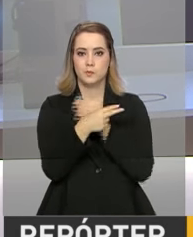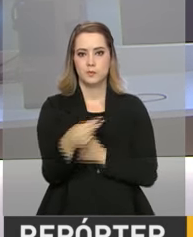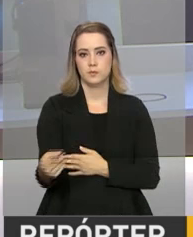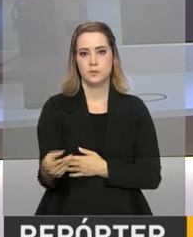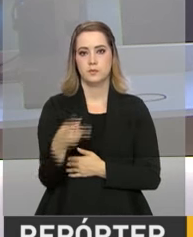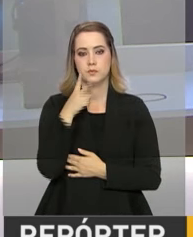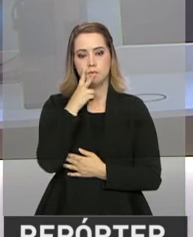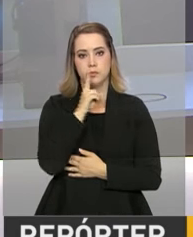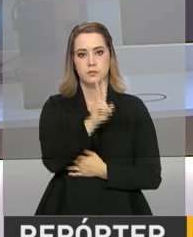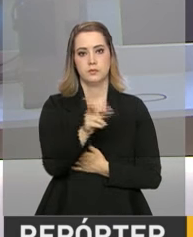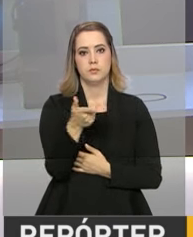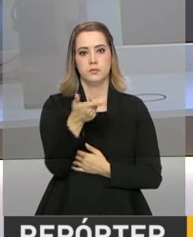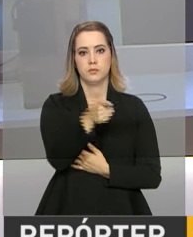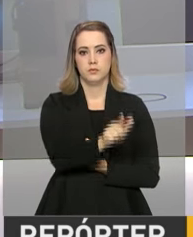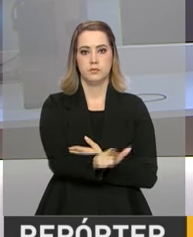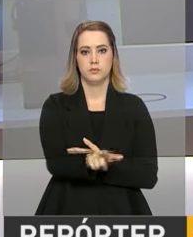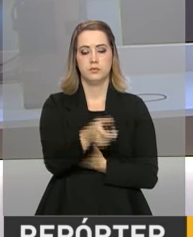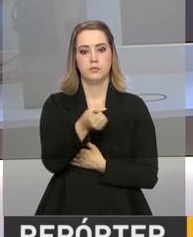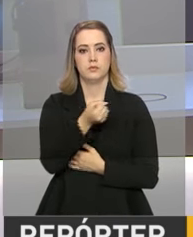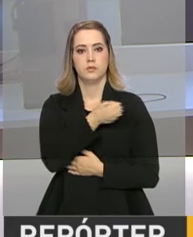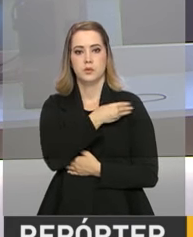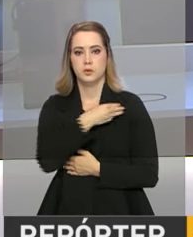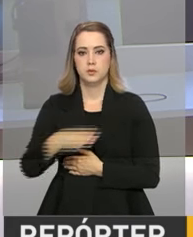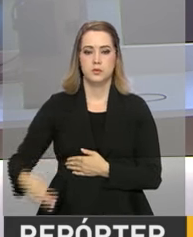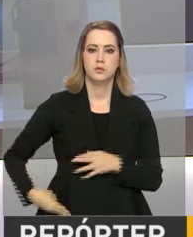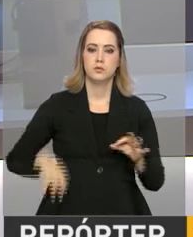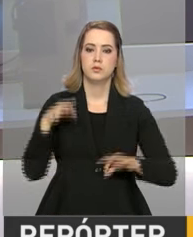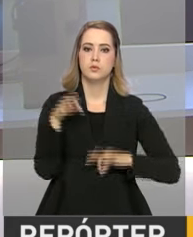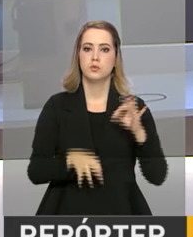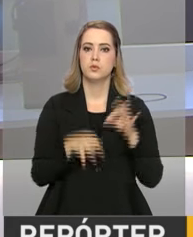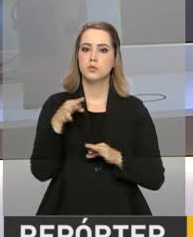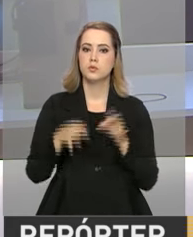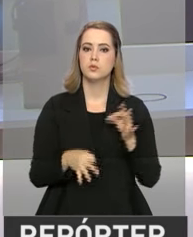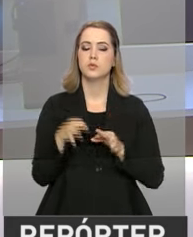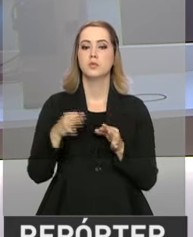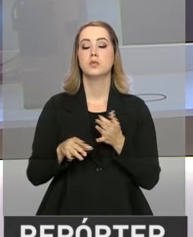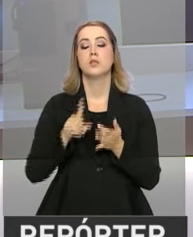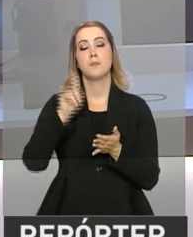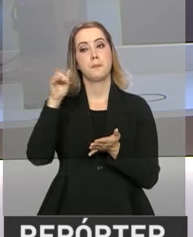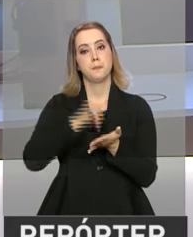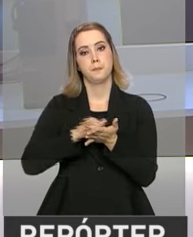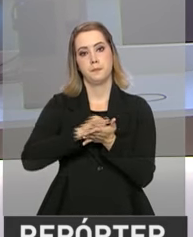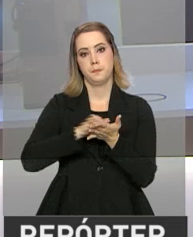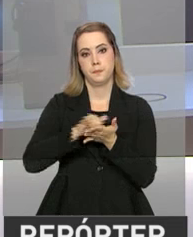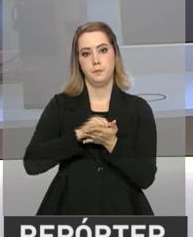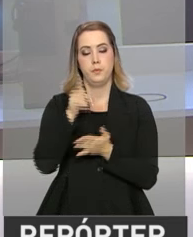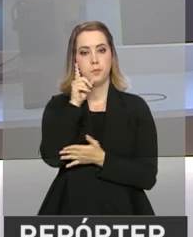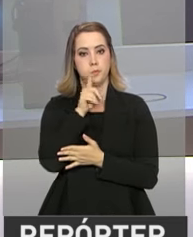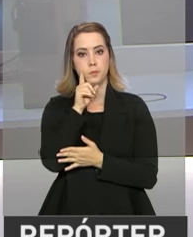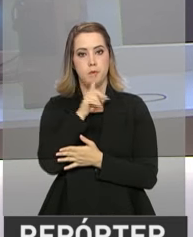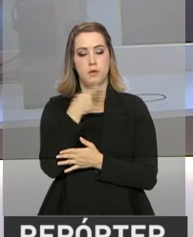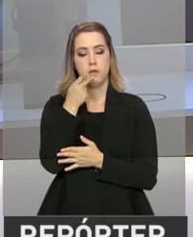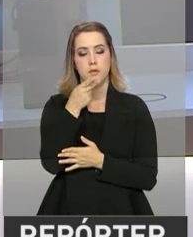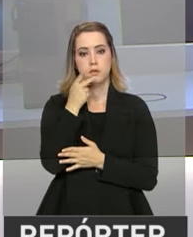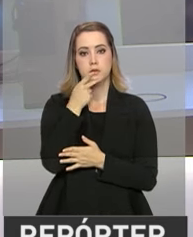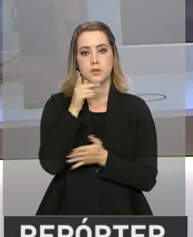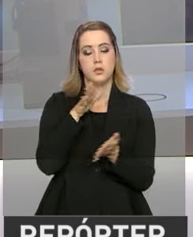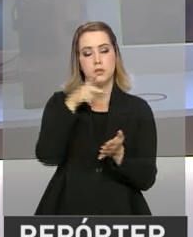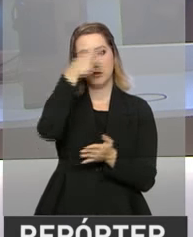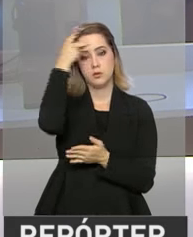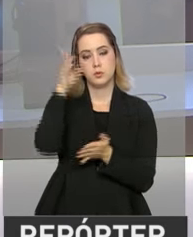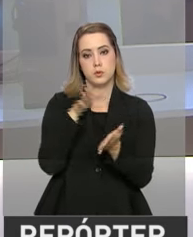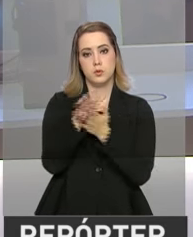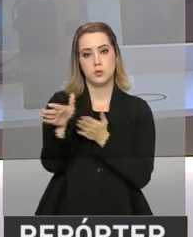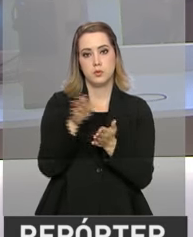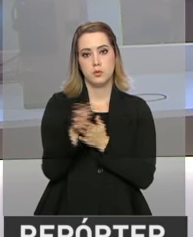redes sociais. Veja agora a reapresentação da entrevista do ministro da justiça, Alexandre de Morais, em Nova York sobre refugiados.